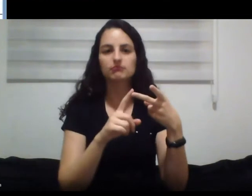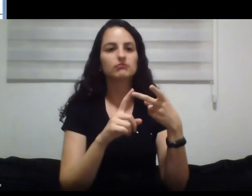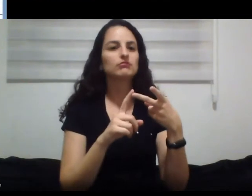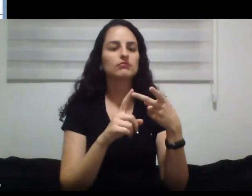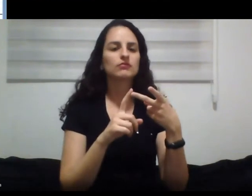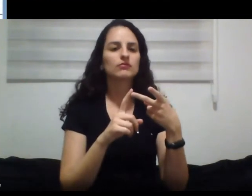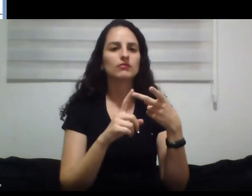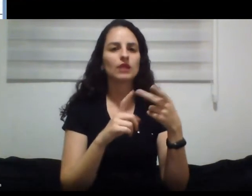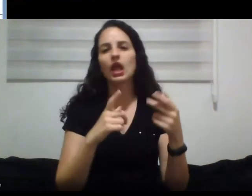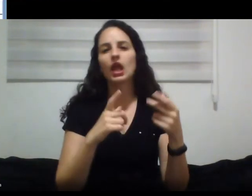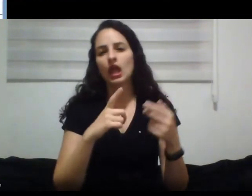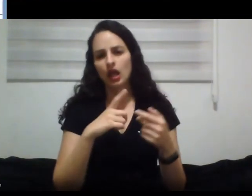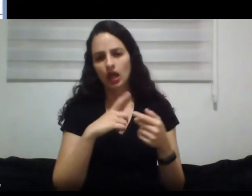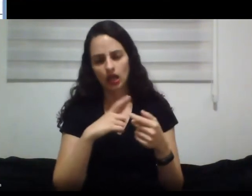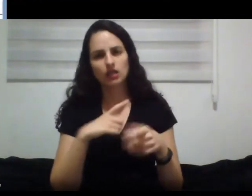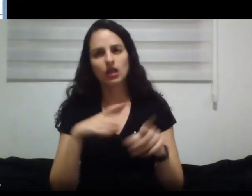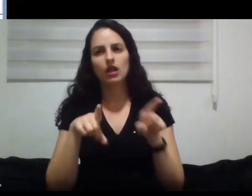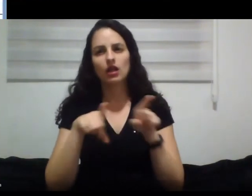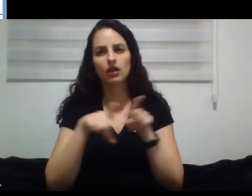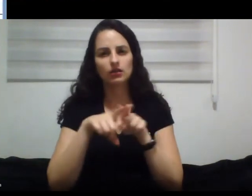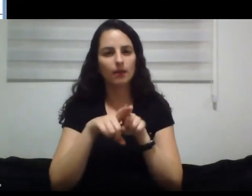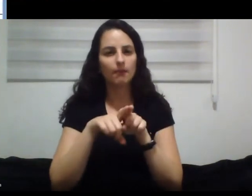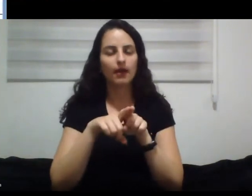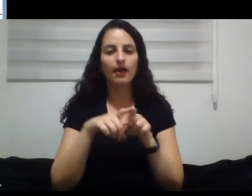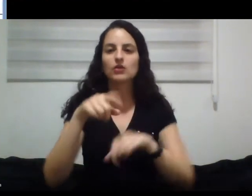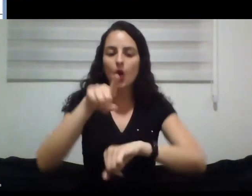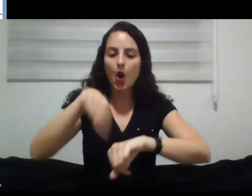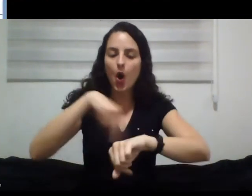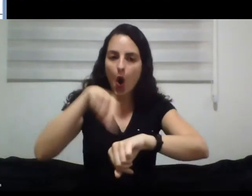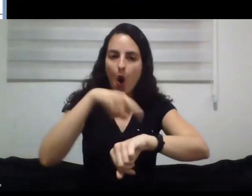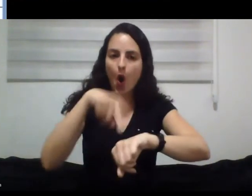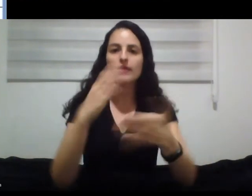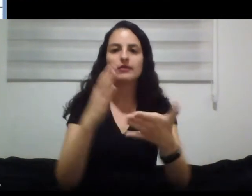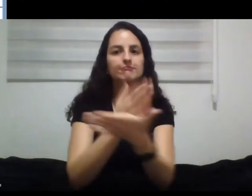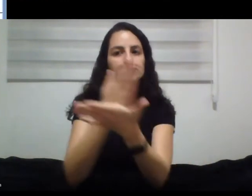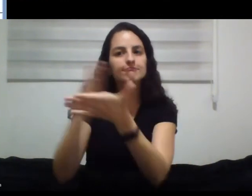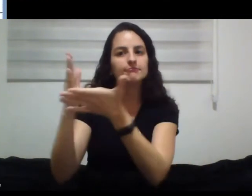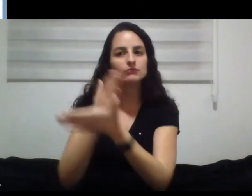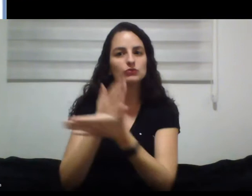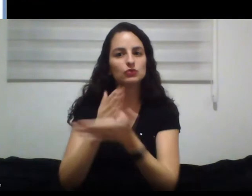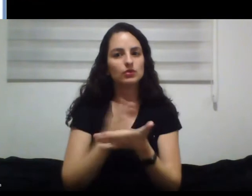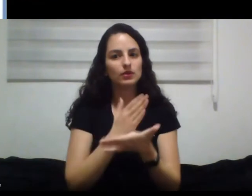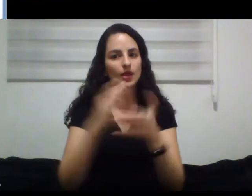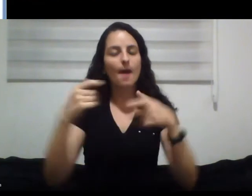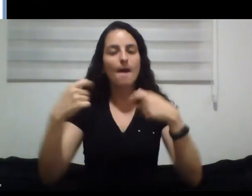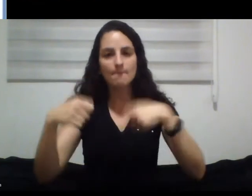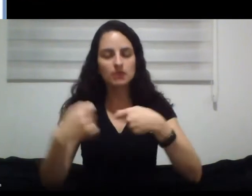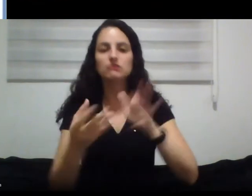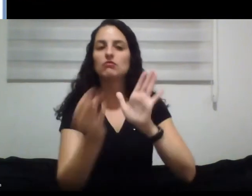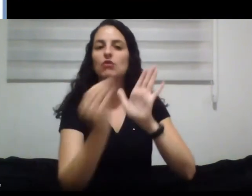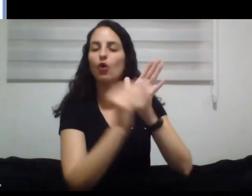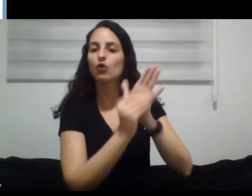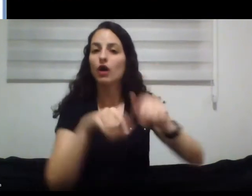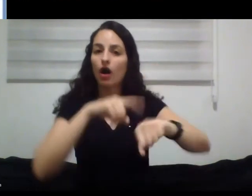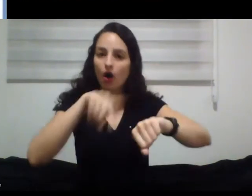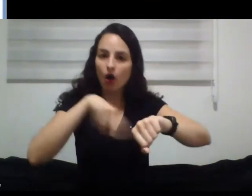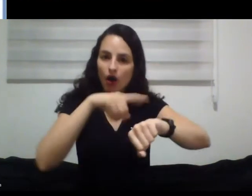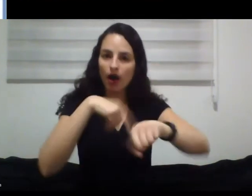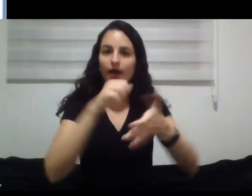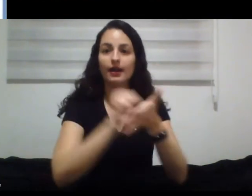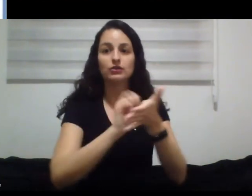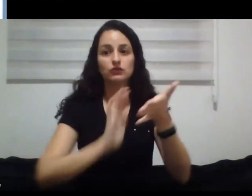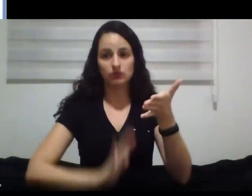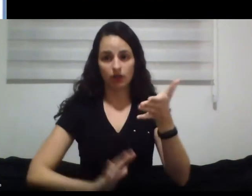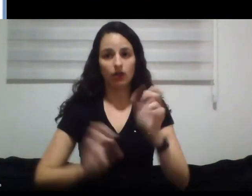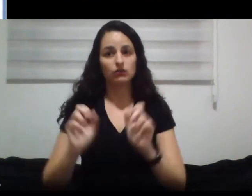O requisito, correquisito, aqui se haverá estudante do PESCD, e aí duplica, né, na equipe de apoio, aqui também tem a equipe